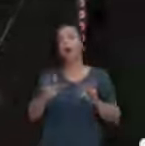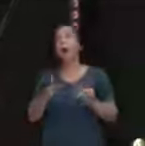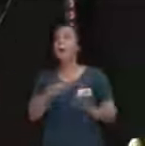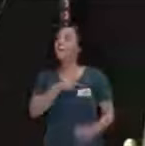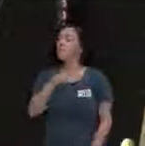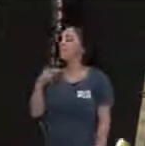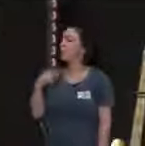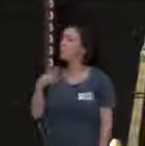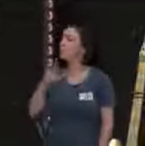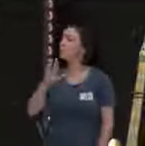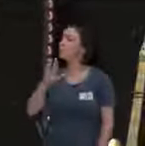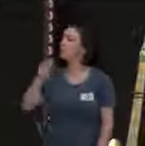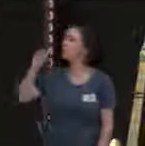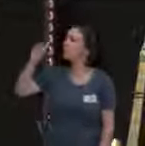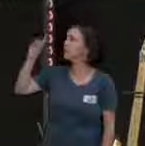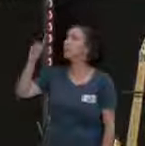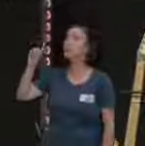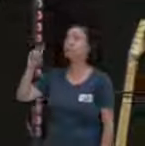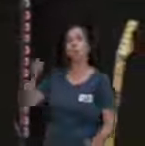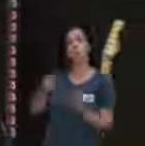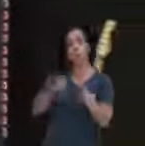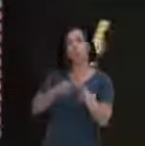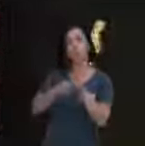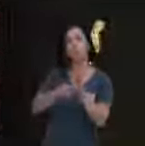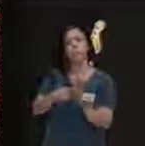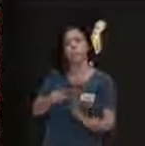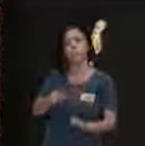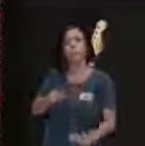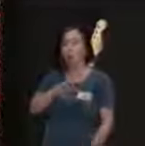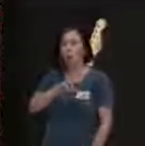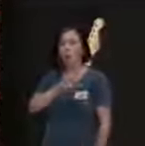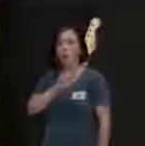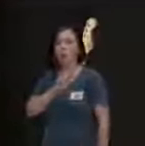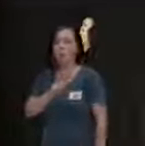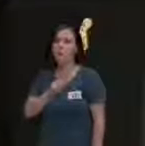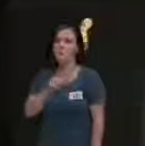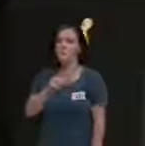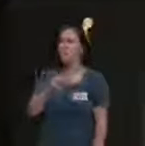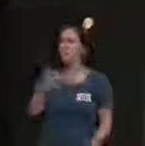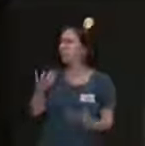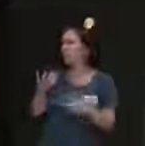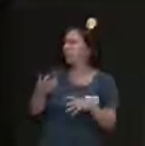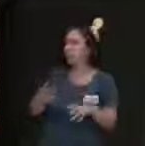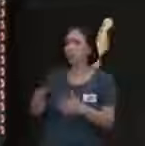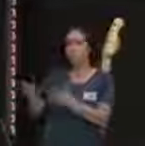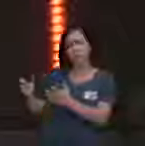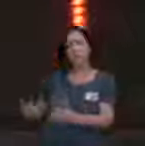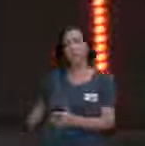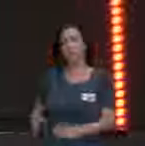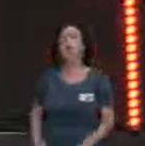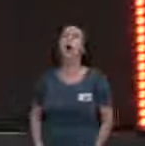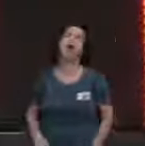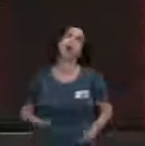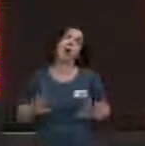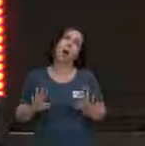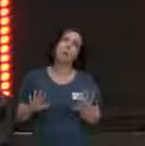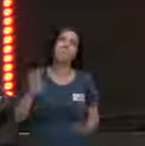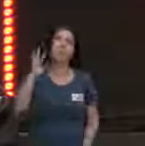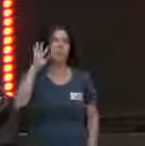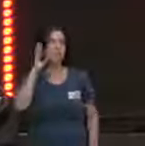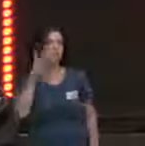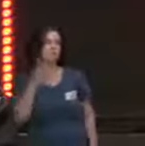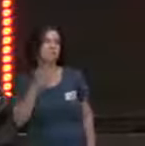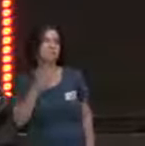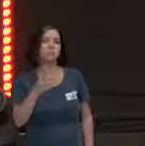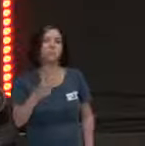falou e sobre o homem que rejeita o seu amor que não quer viver em fidelidade a mas a gente resolveu que não vai para